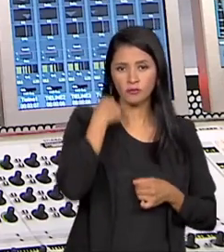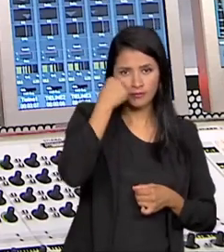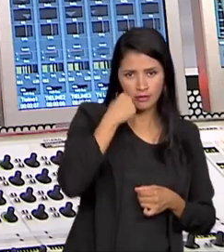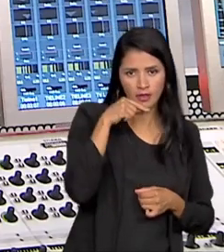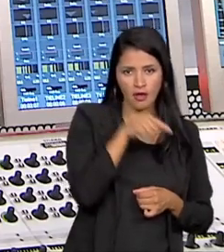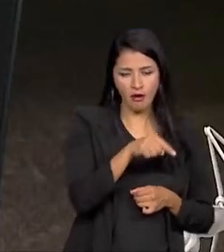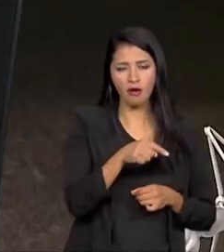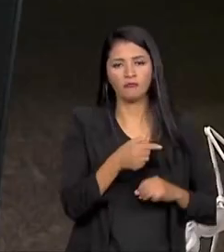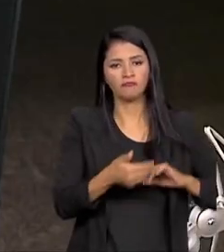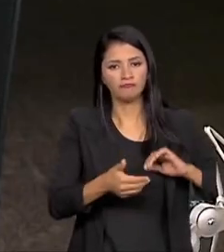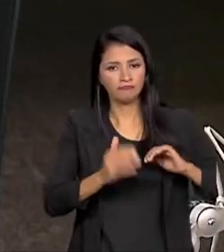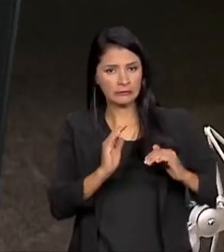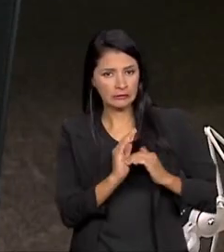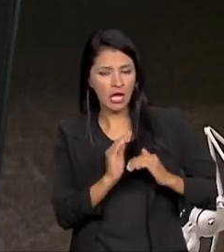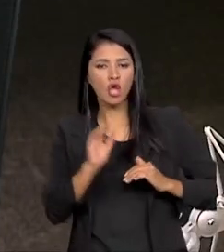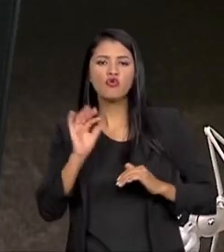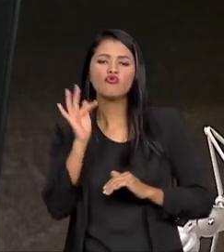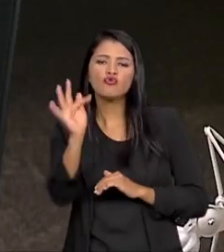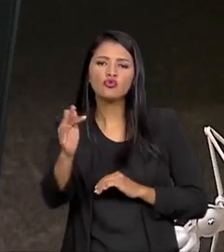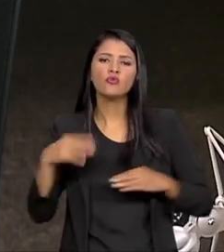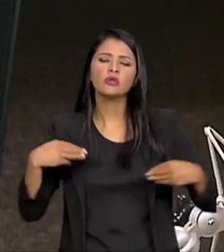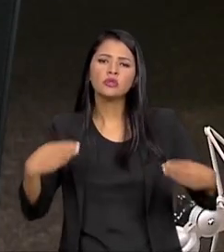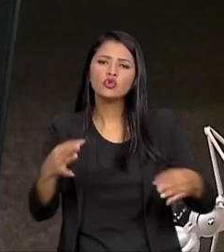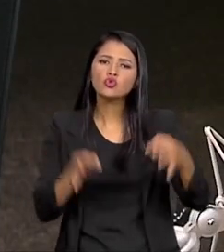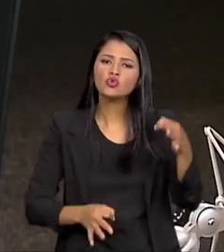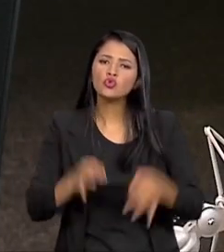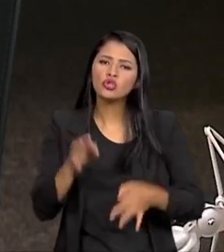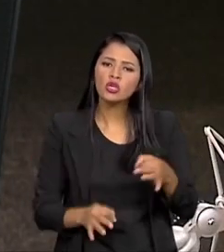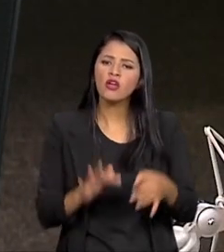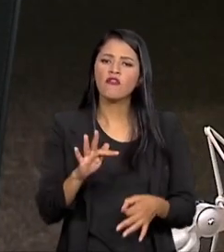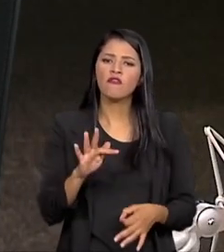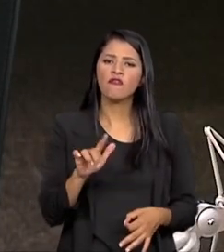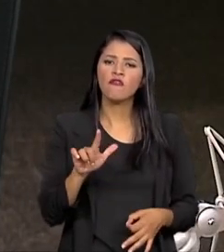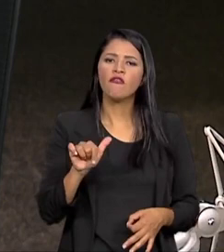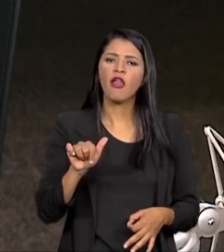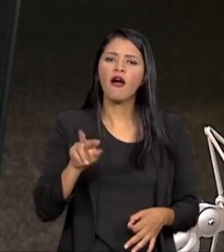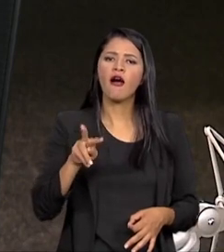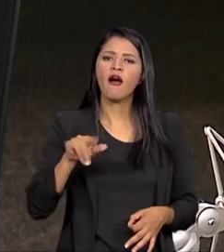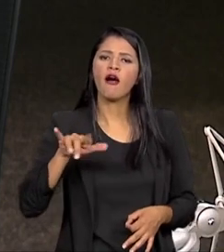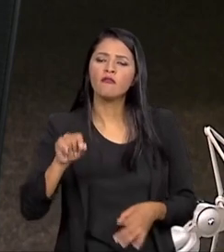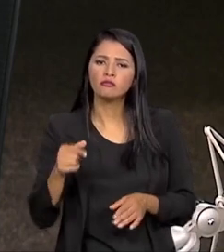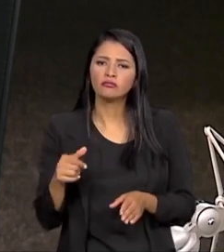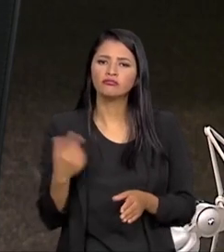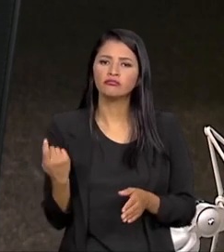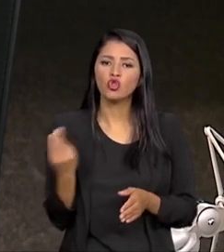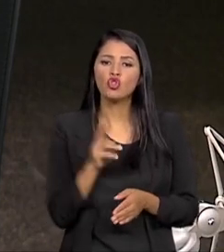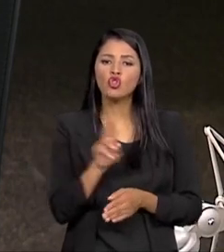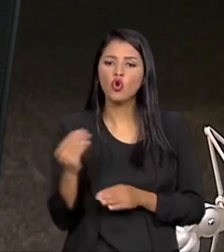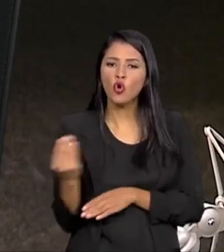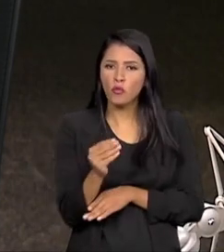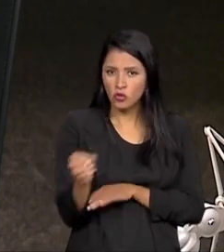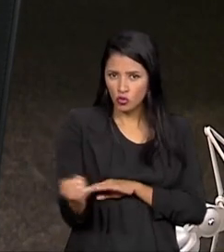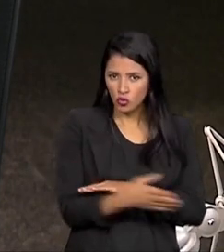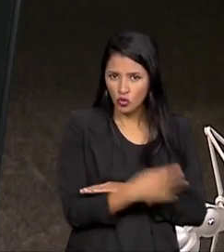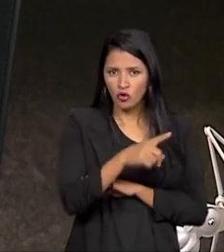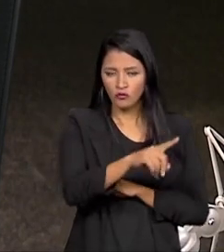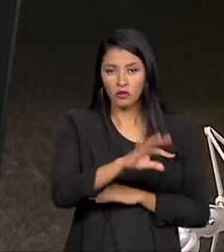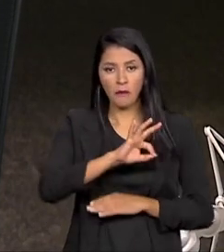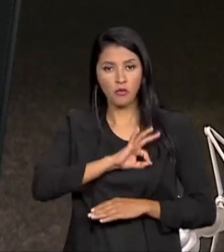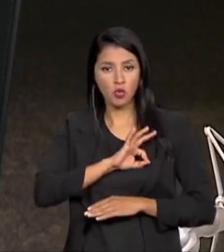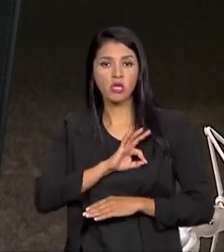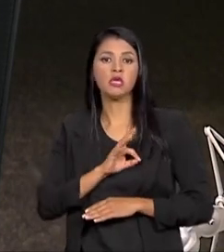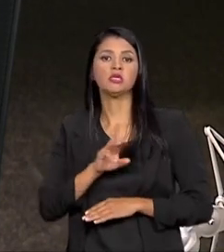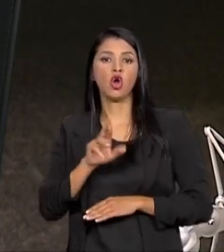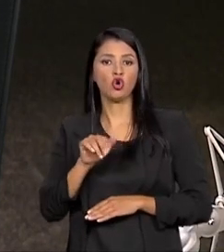o futuro Ministro da Justiça e Segurança Pública Flávio Dino indicou um novo nome para o comando da Polícia